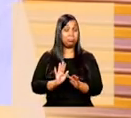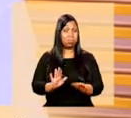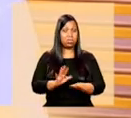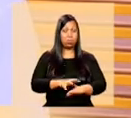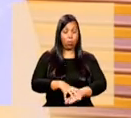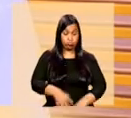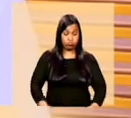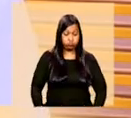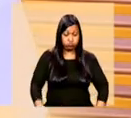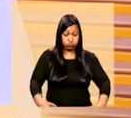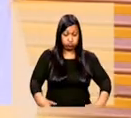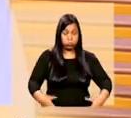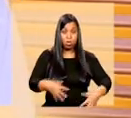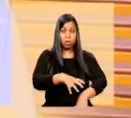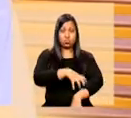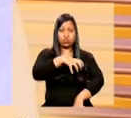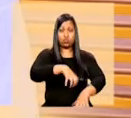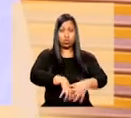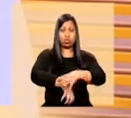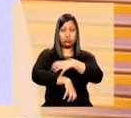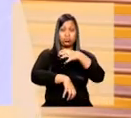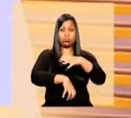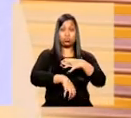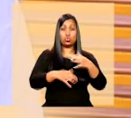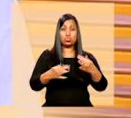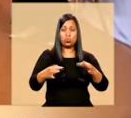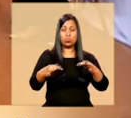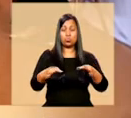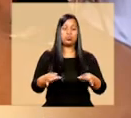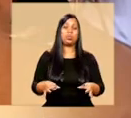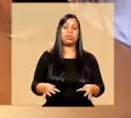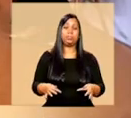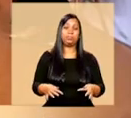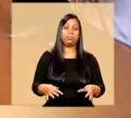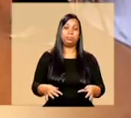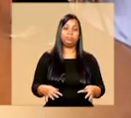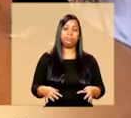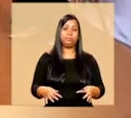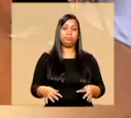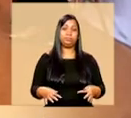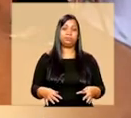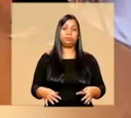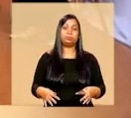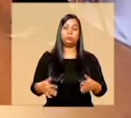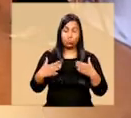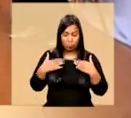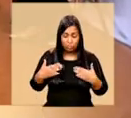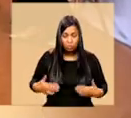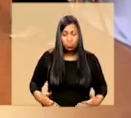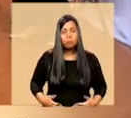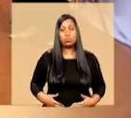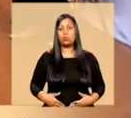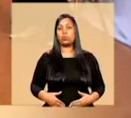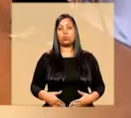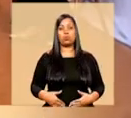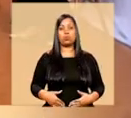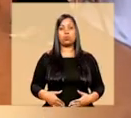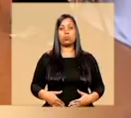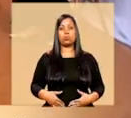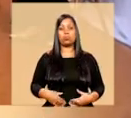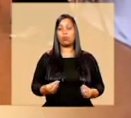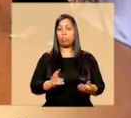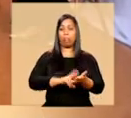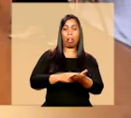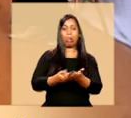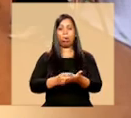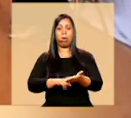Mas compensação inchava as pernas, doía as pernas doía, doía o corpo, não tinha jeito para você